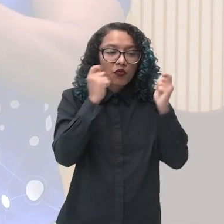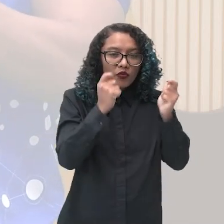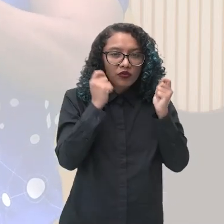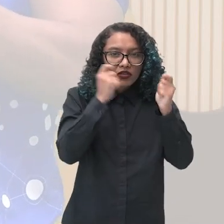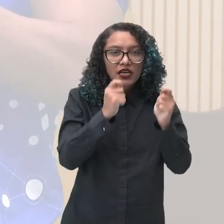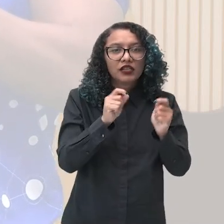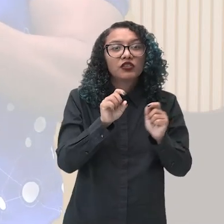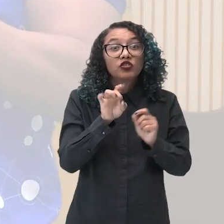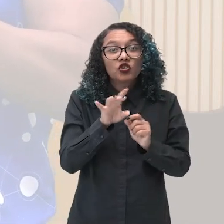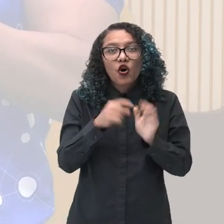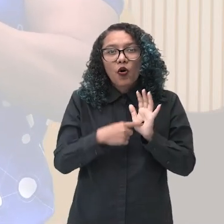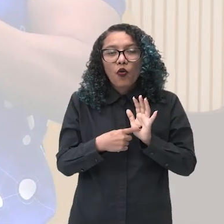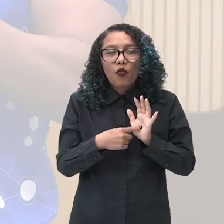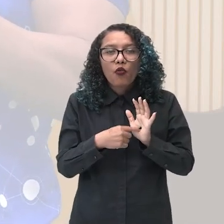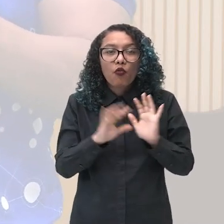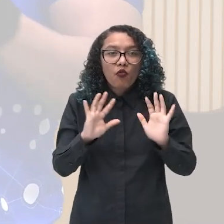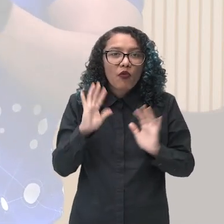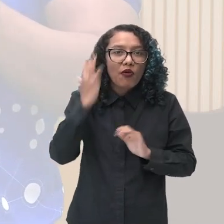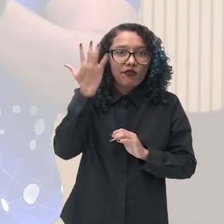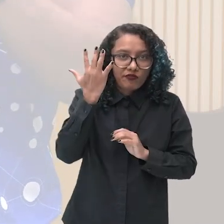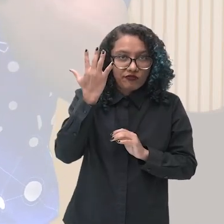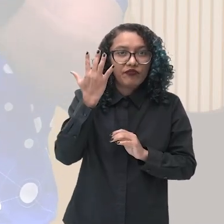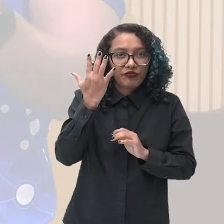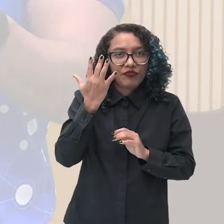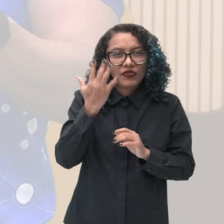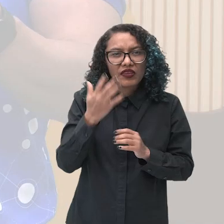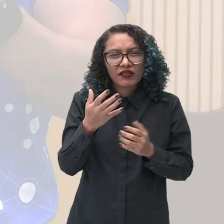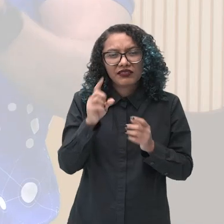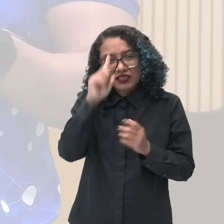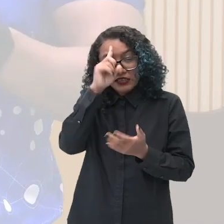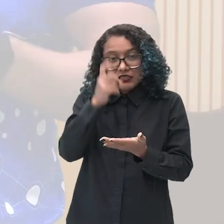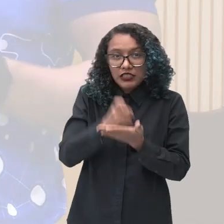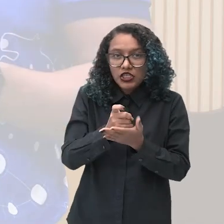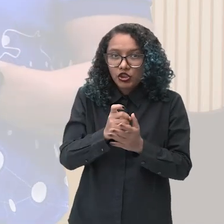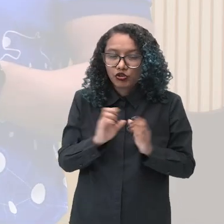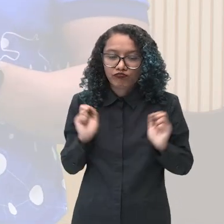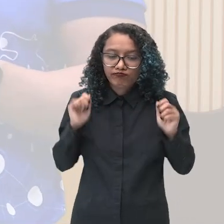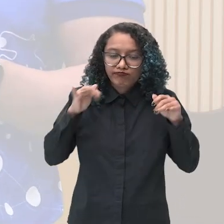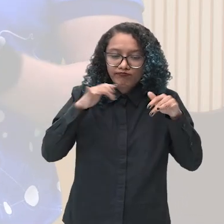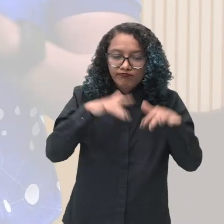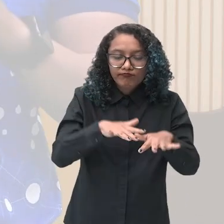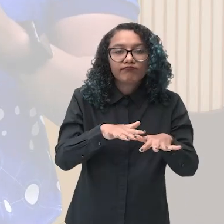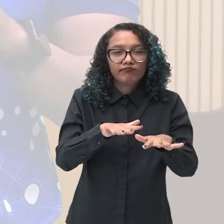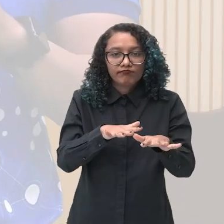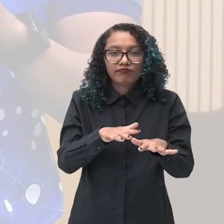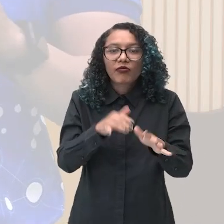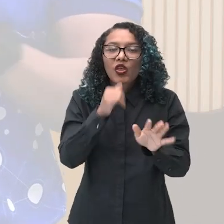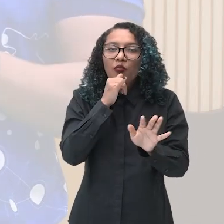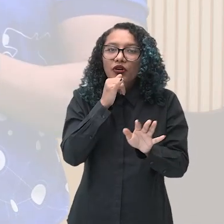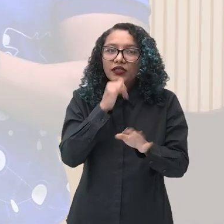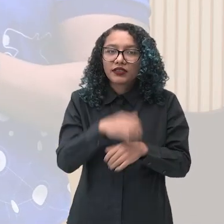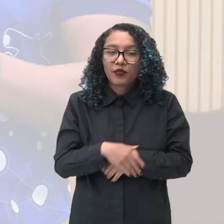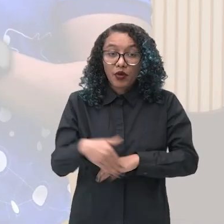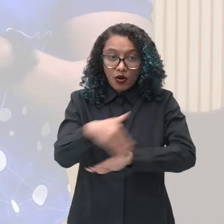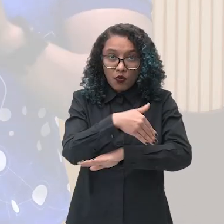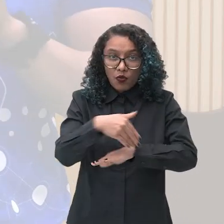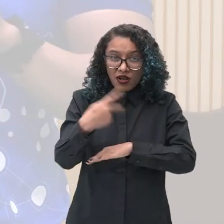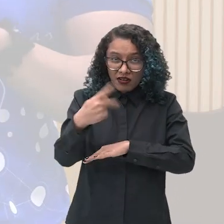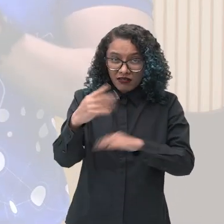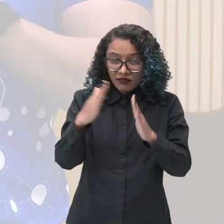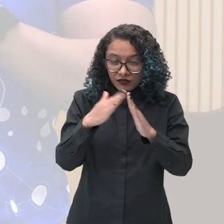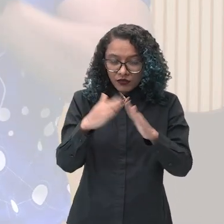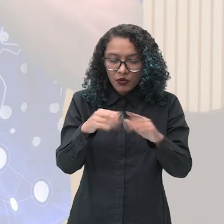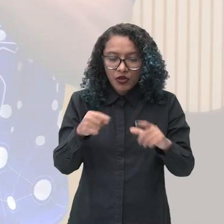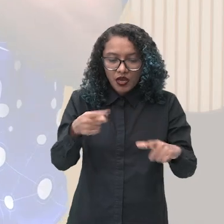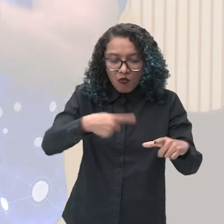decide fazer juntamente com outros membros da sociedade. Um exemplo, abrir um buraco na rua da sua casa. Ninguém foi